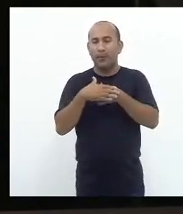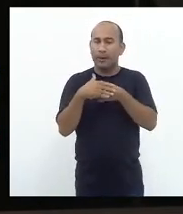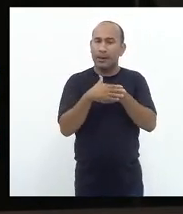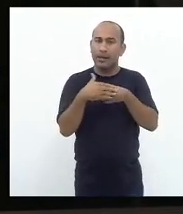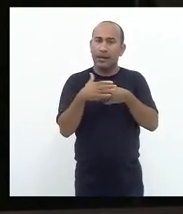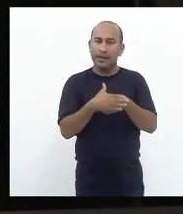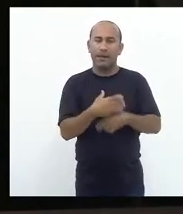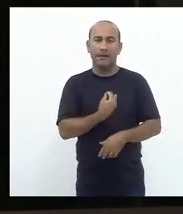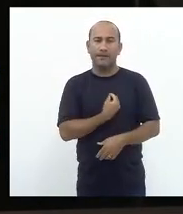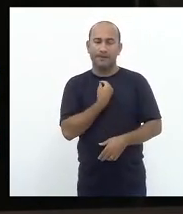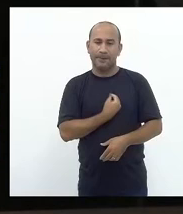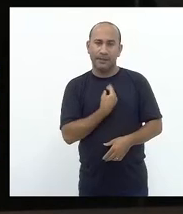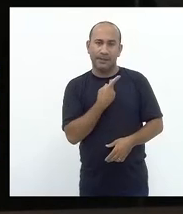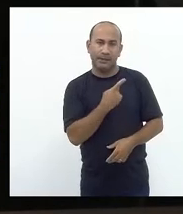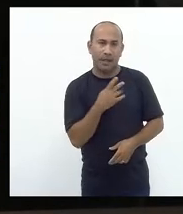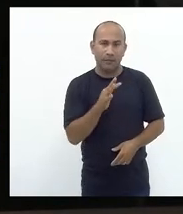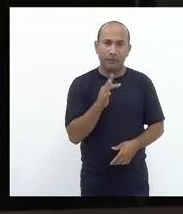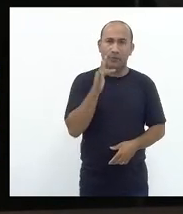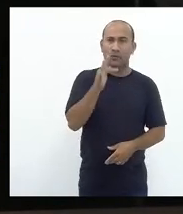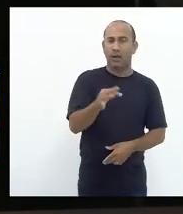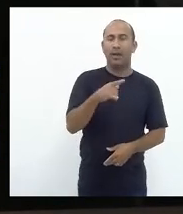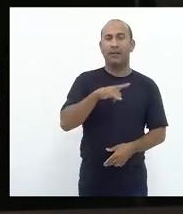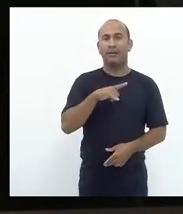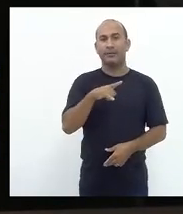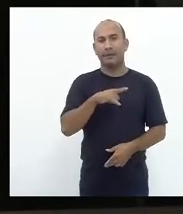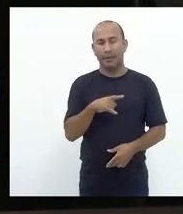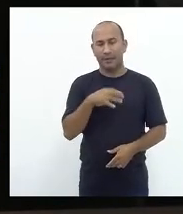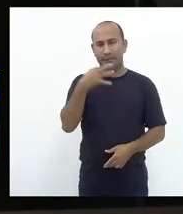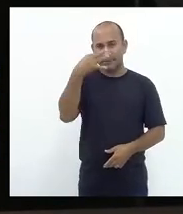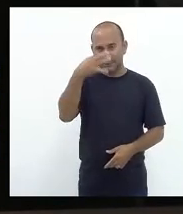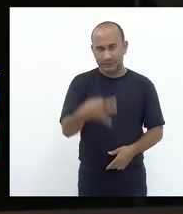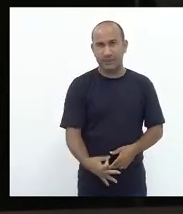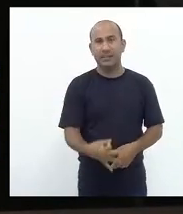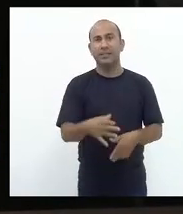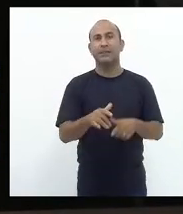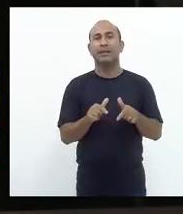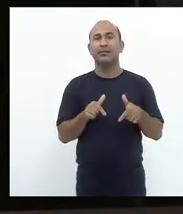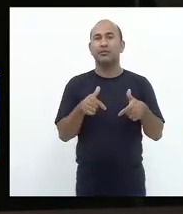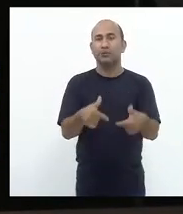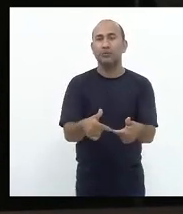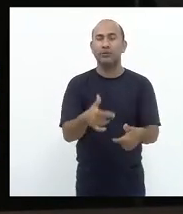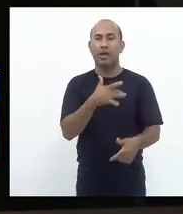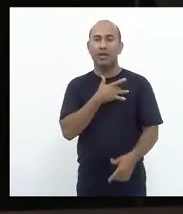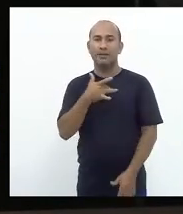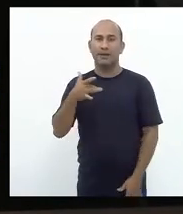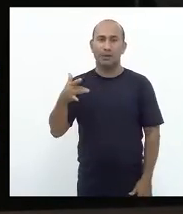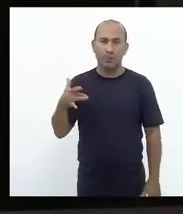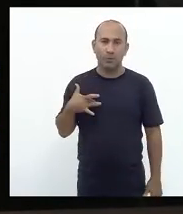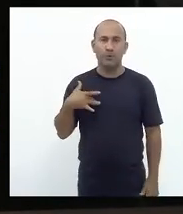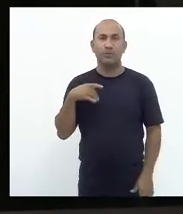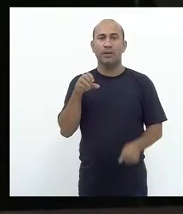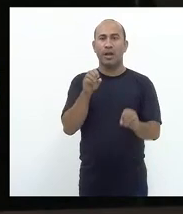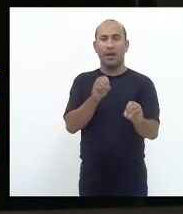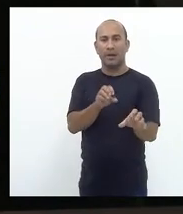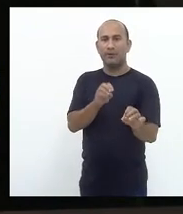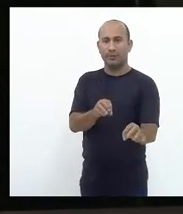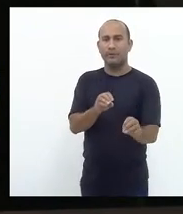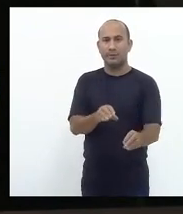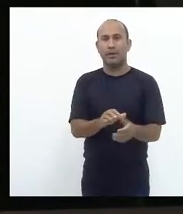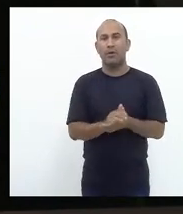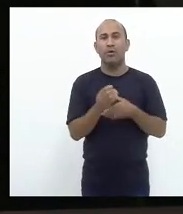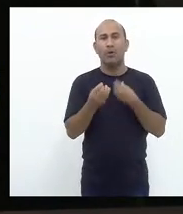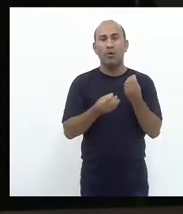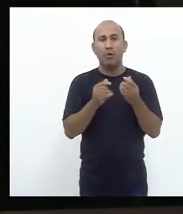sua integridade, que elas tenham ali garantido o acesso à saúde, à educação,